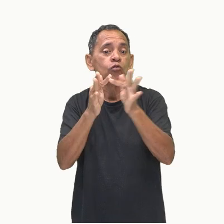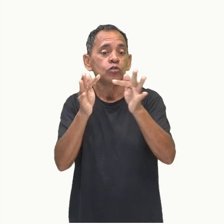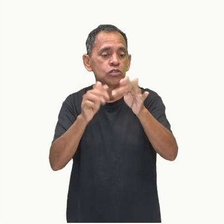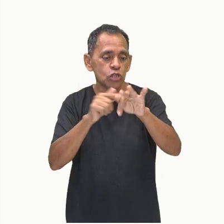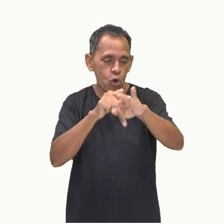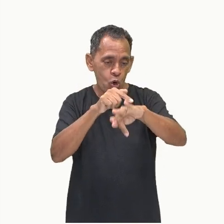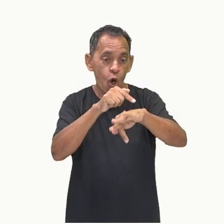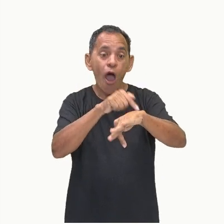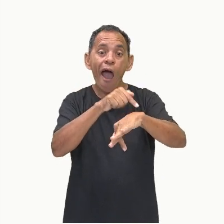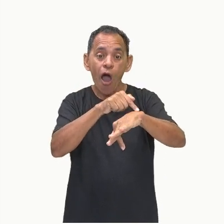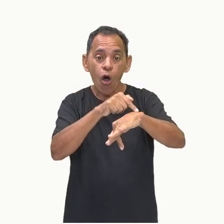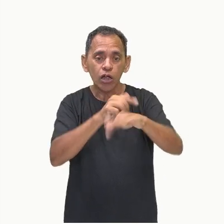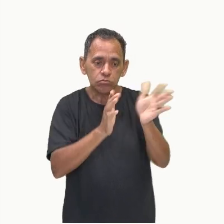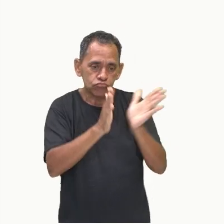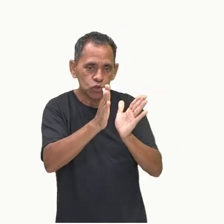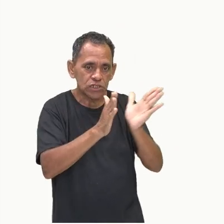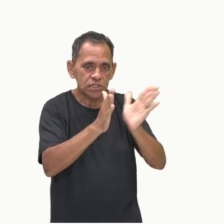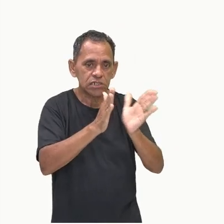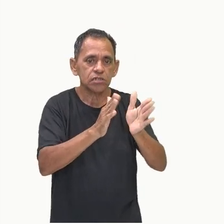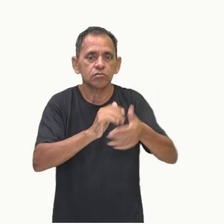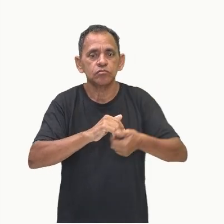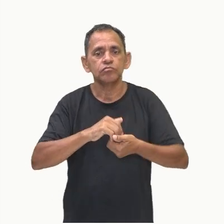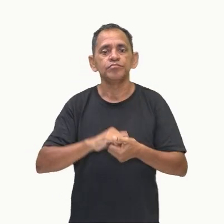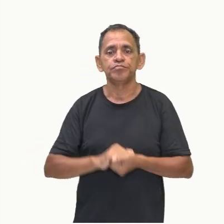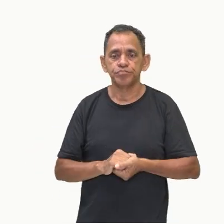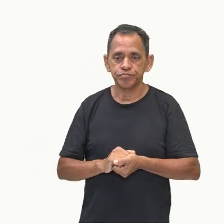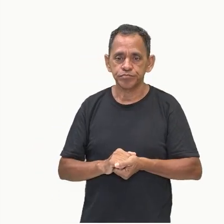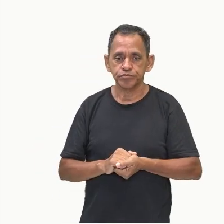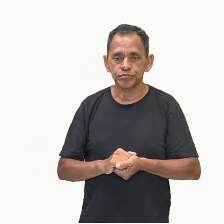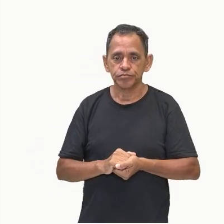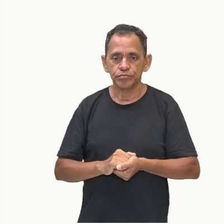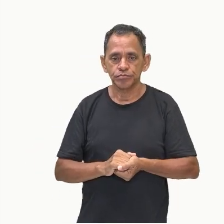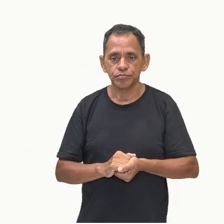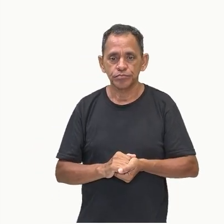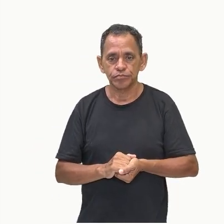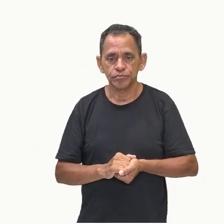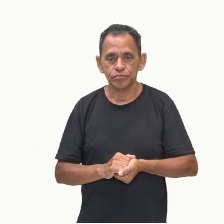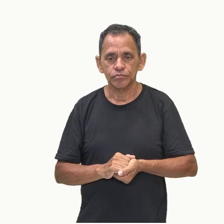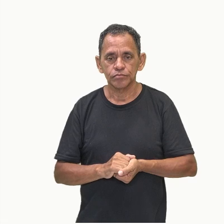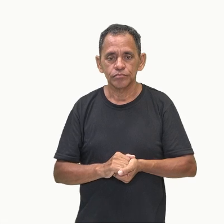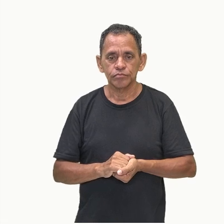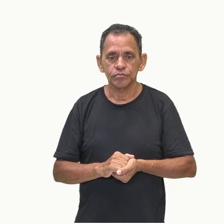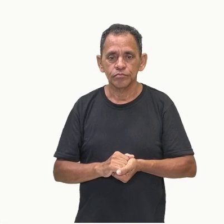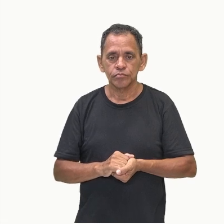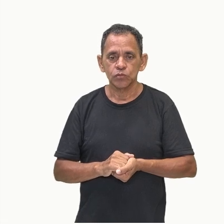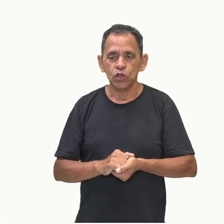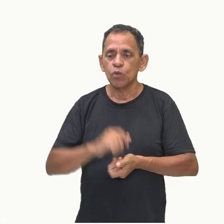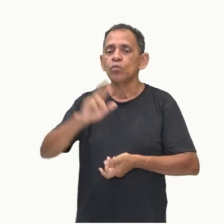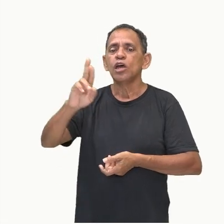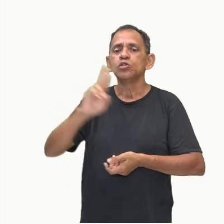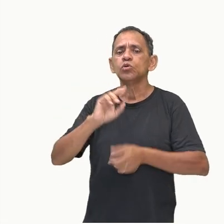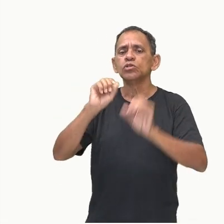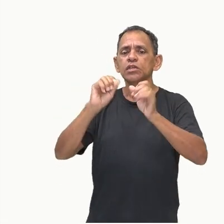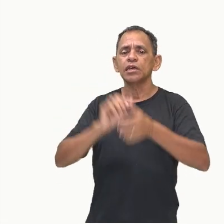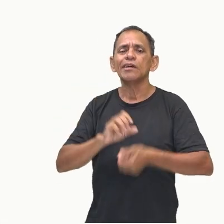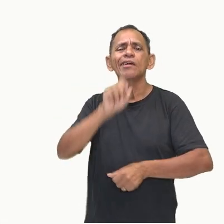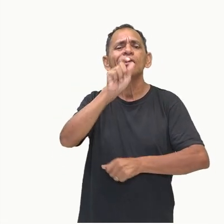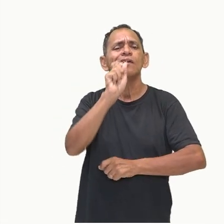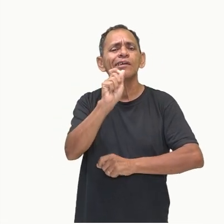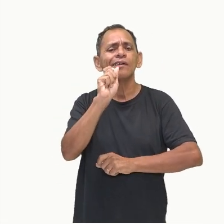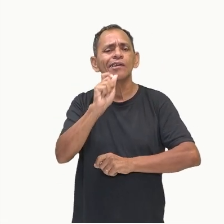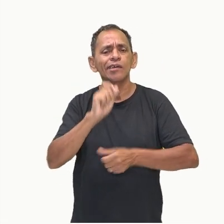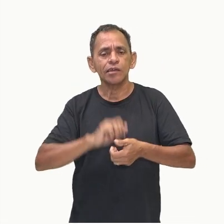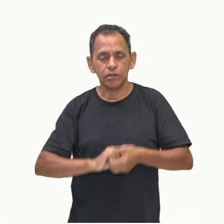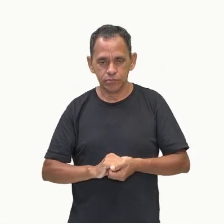posição me diz aí desculpa me diz aí quem é